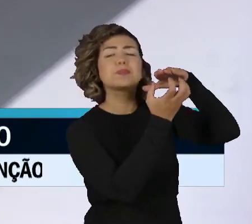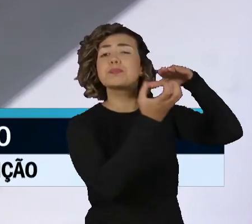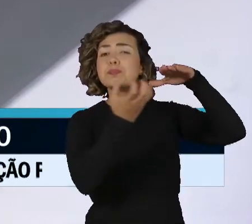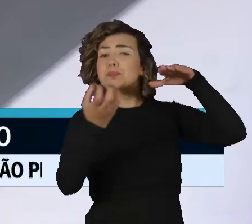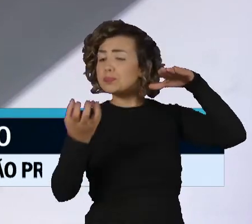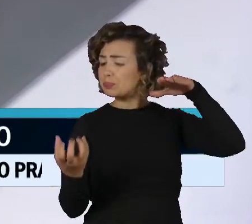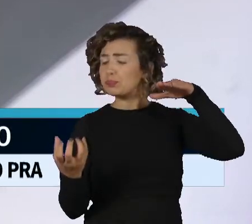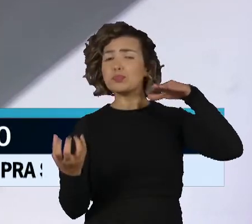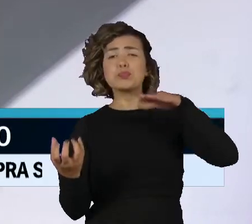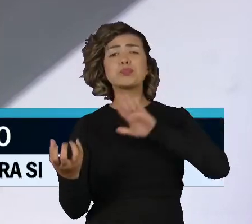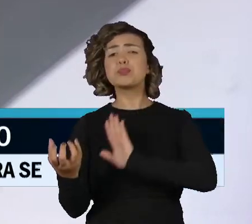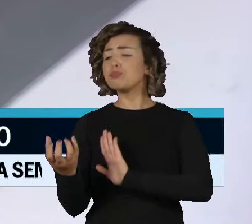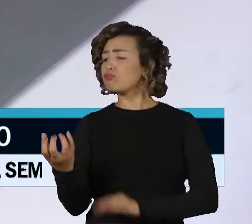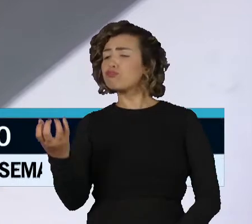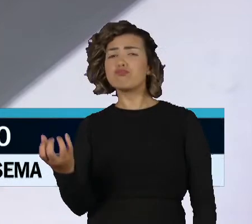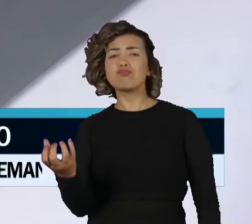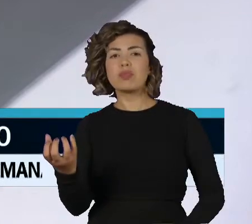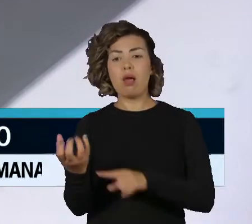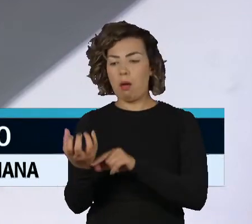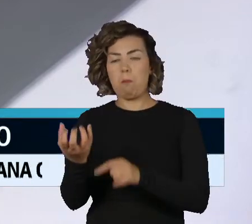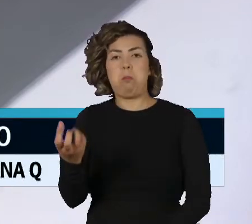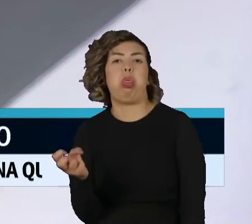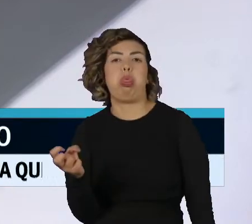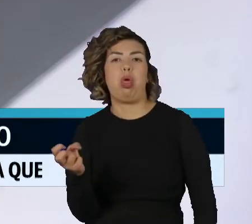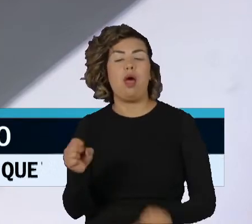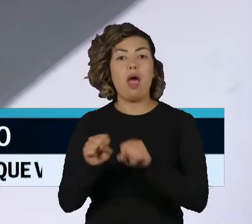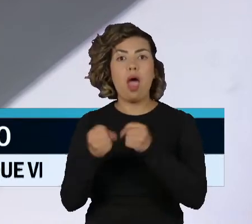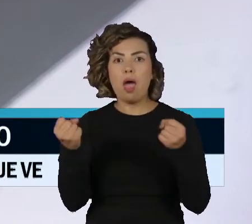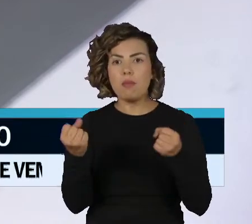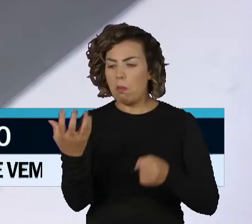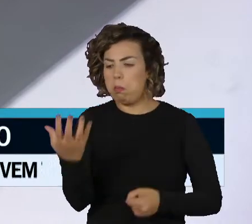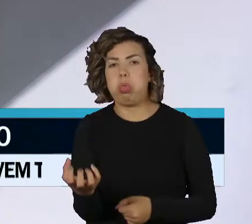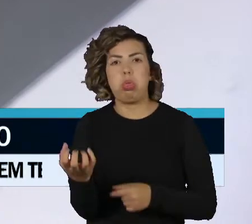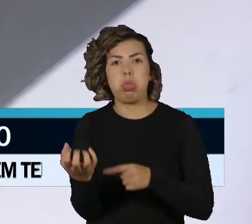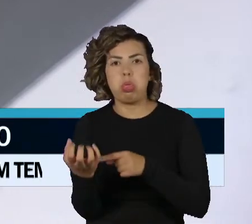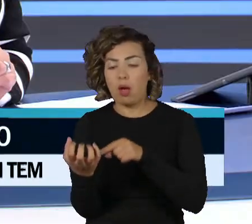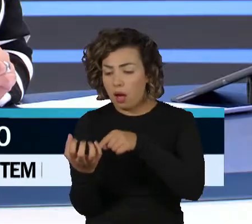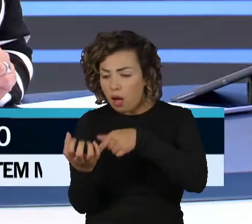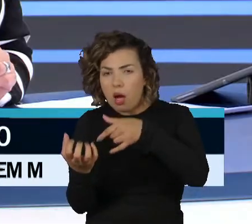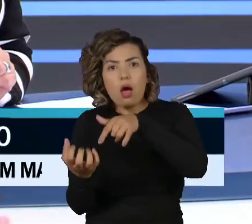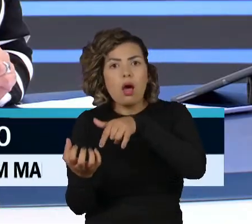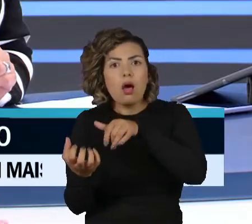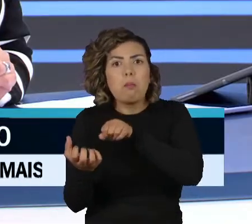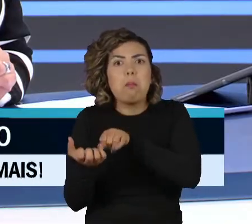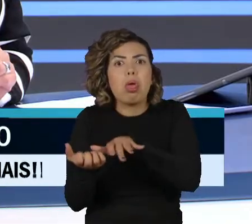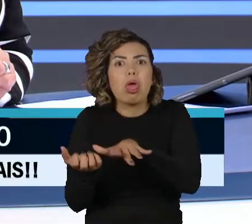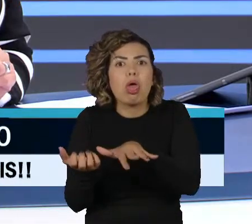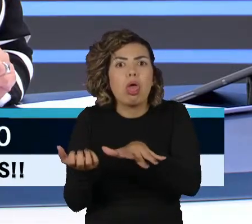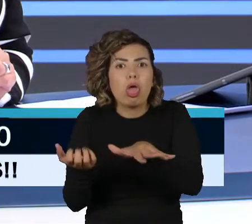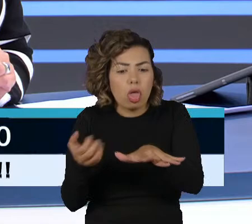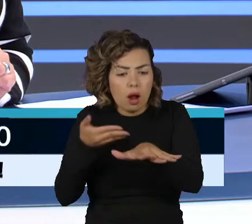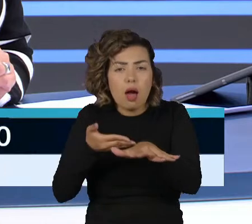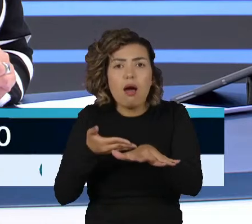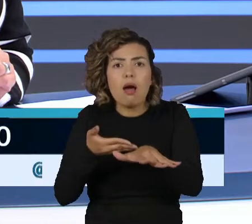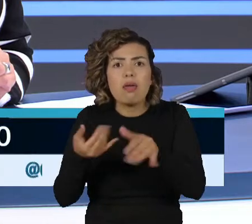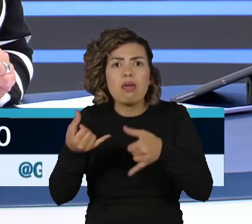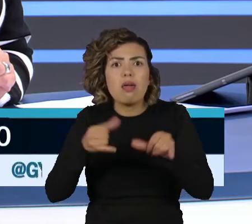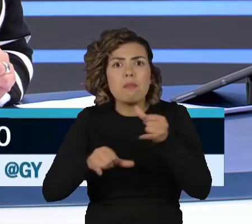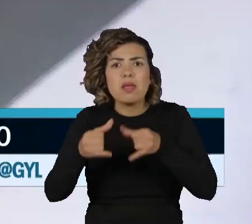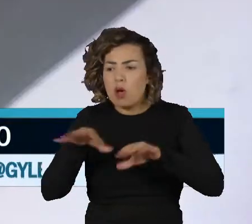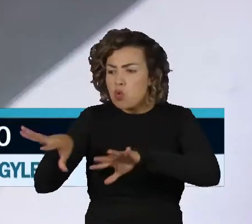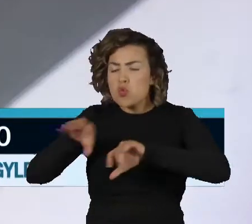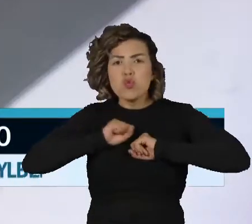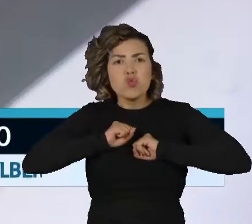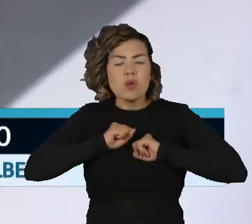ela em um determinado local, ela quebra e o mercúrio expõe as pessoas que estão próximas. Então, quer dizer, não